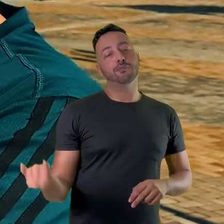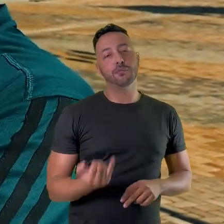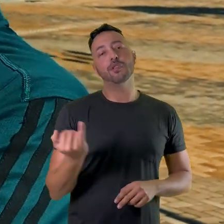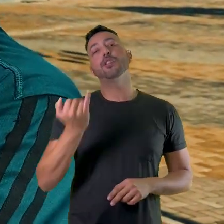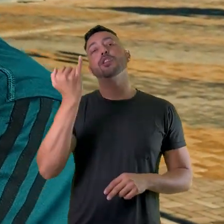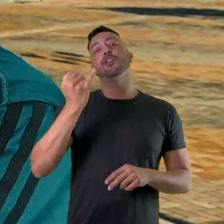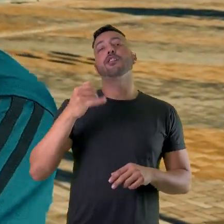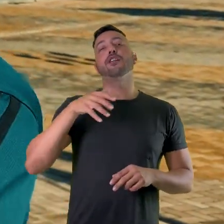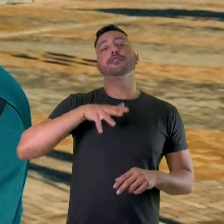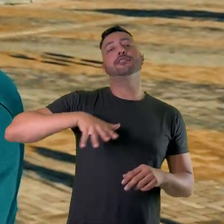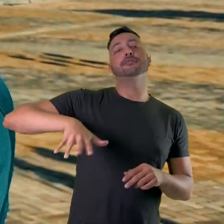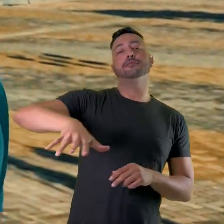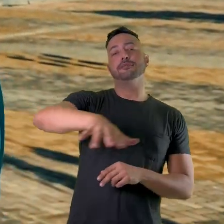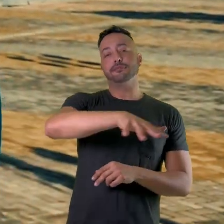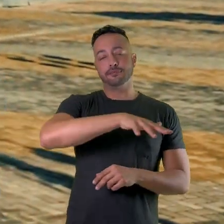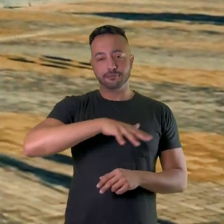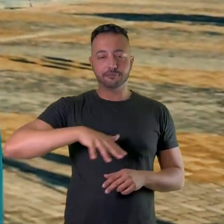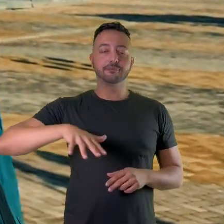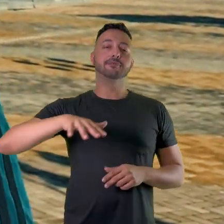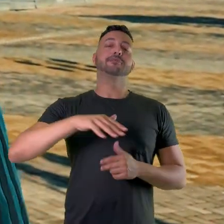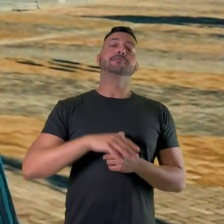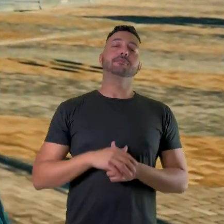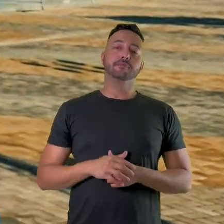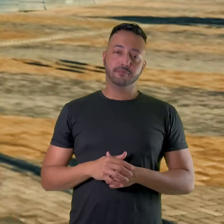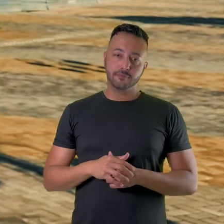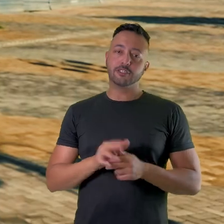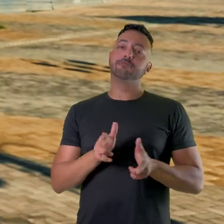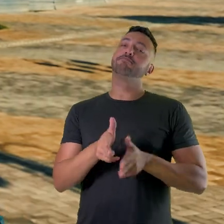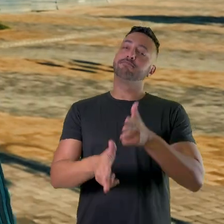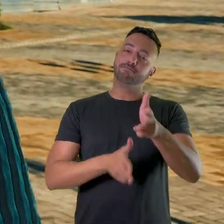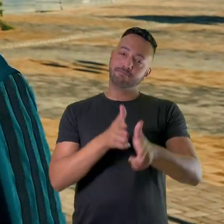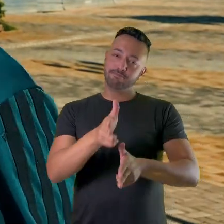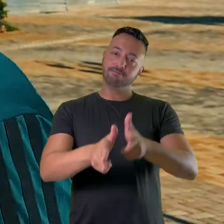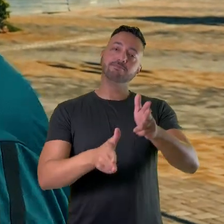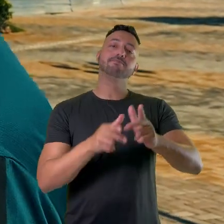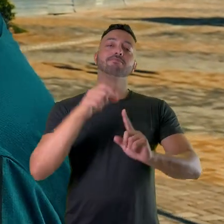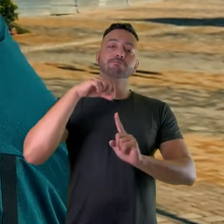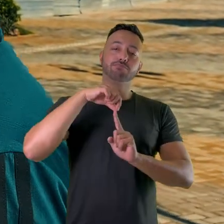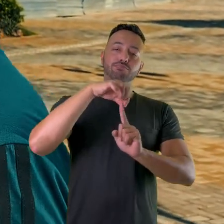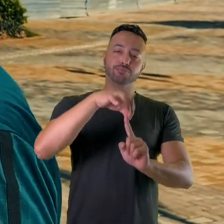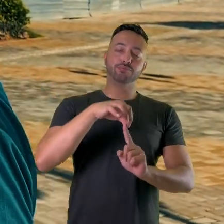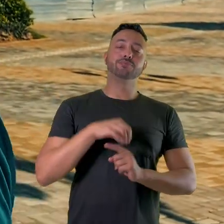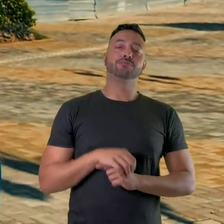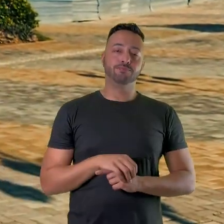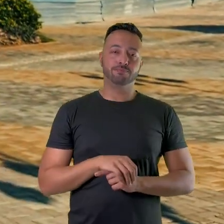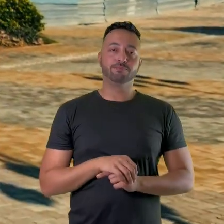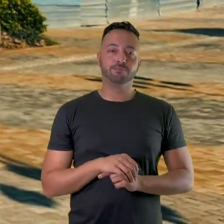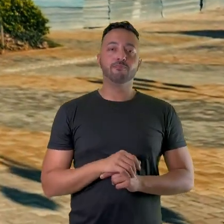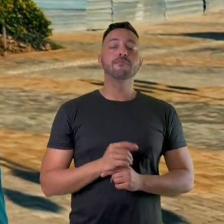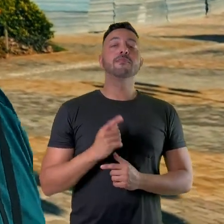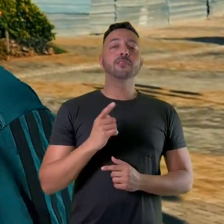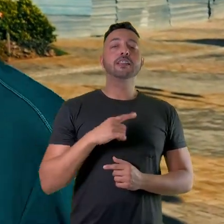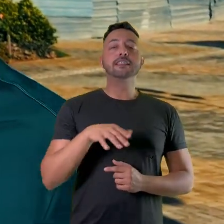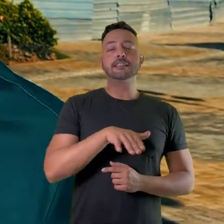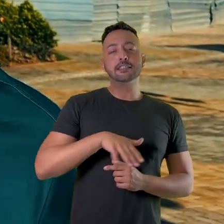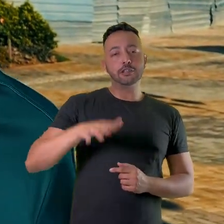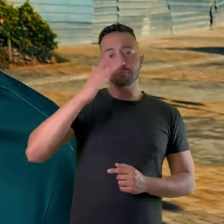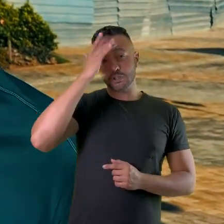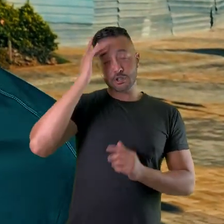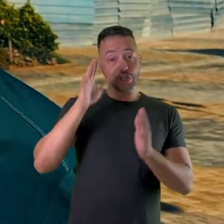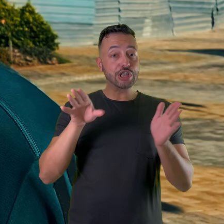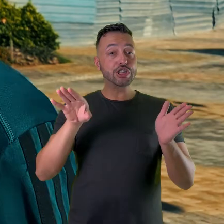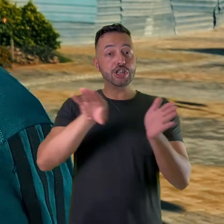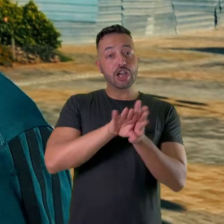a nossa região da estação ferroviária. Nessa parte do interior aqui, ninguém chegava a